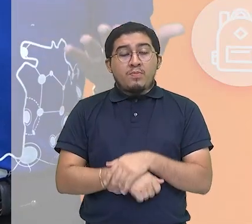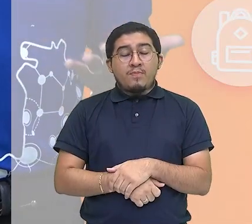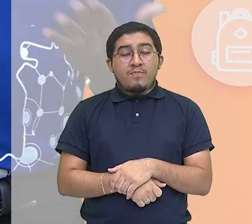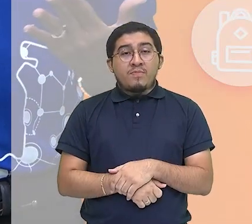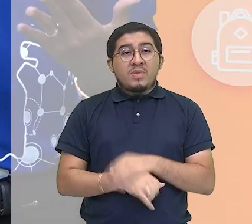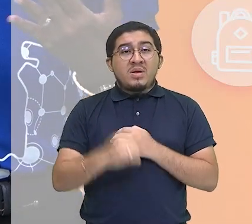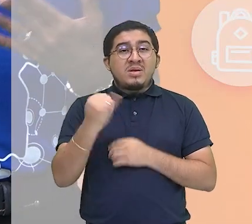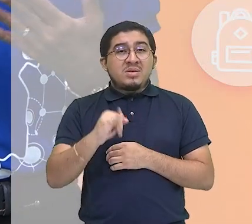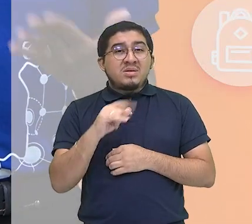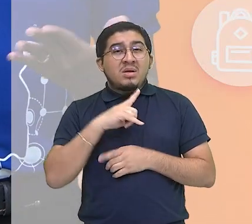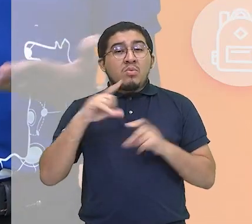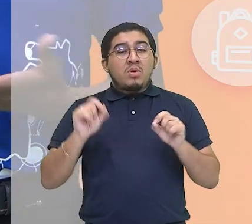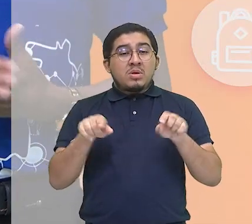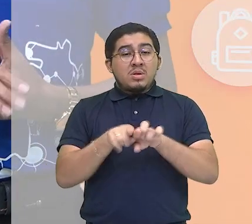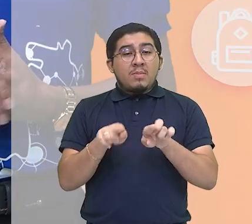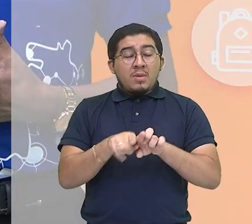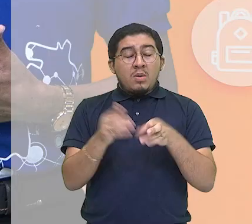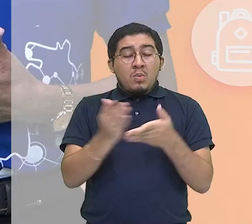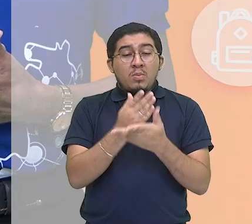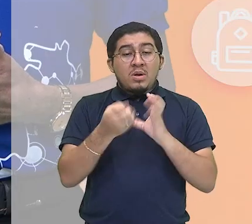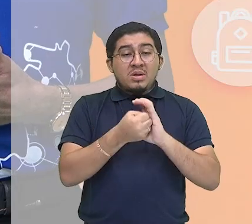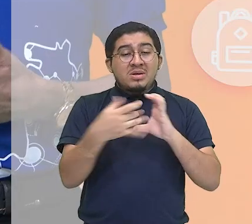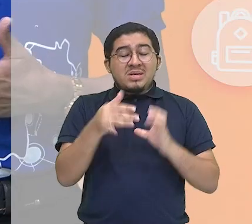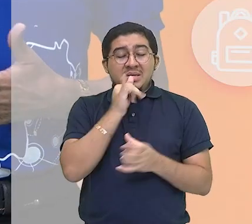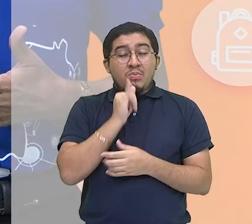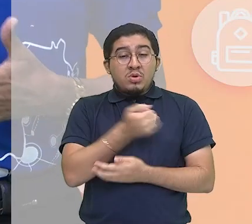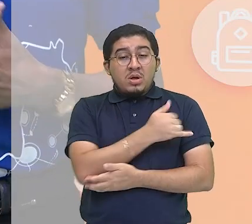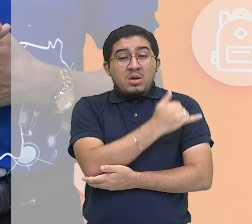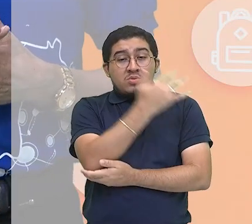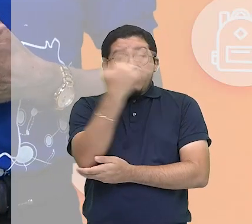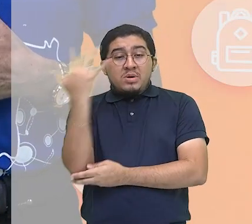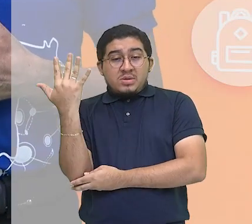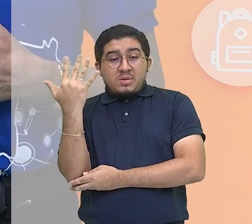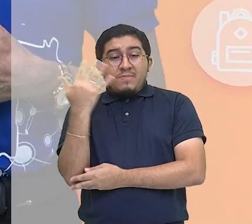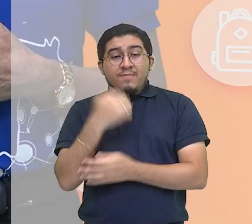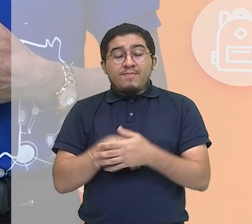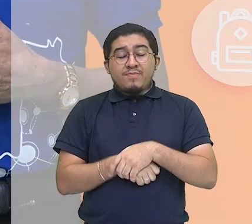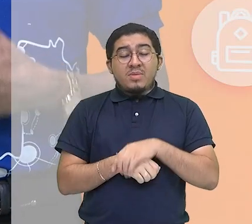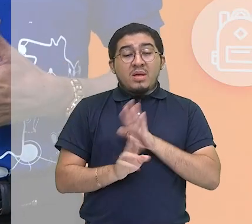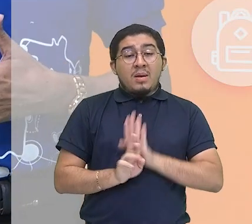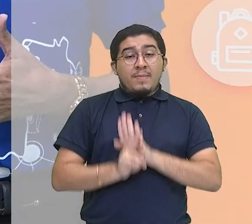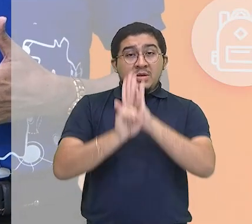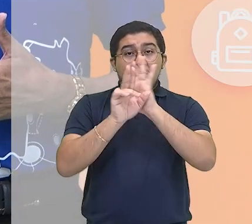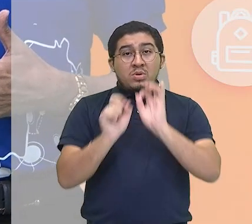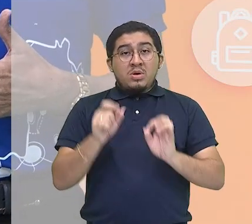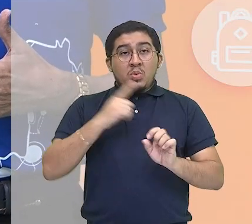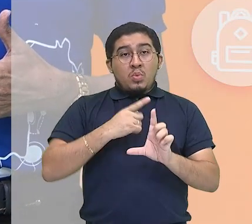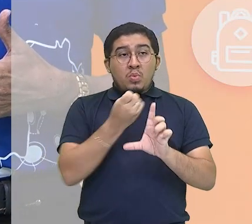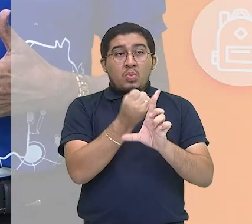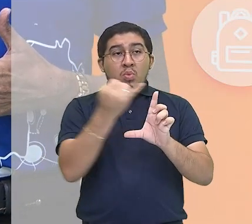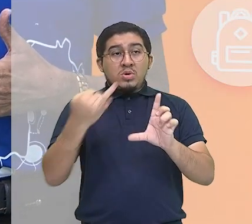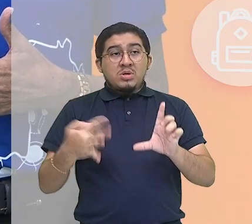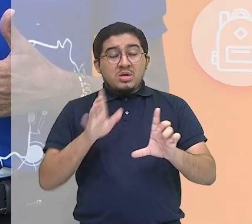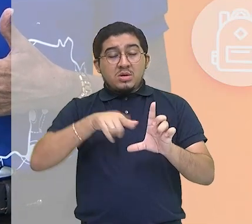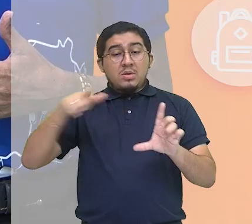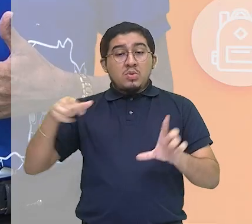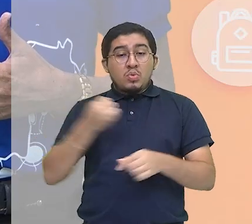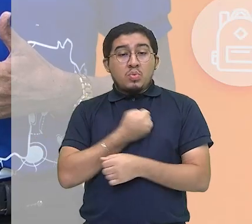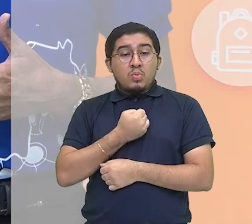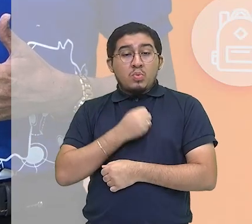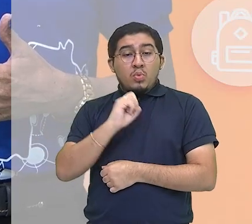índices sociais, nós temos aí alguns aspectos, como a natureza. Geralmente são quantitativos, expressos em números